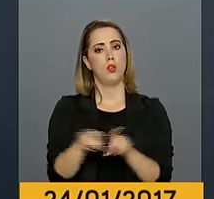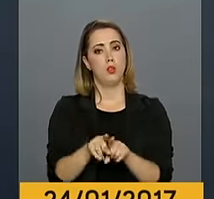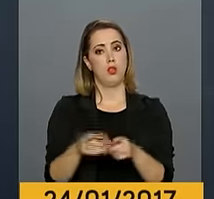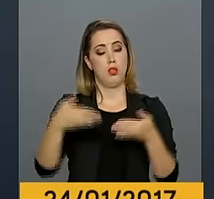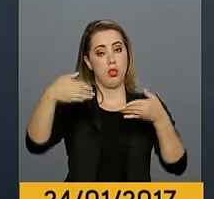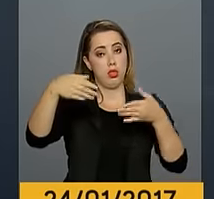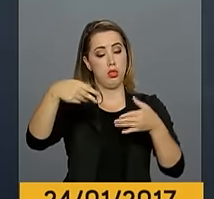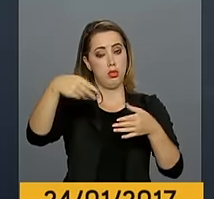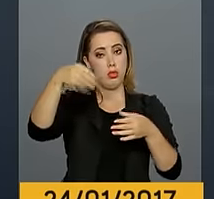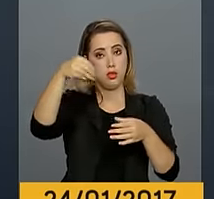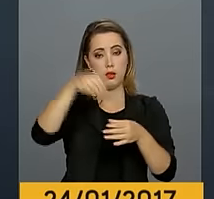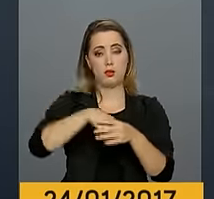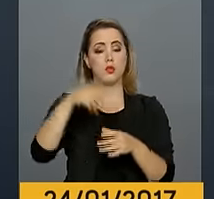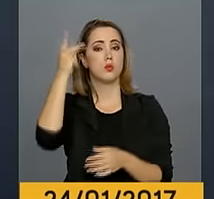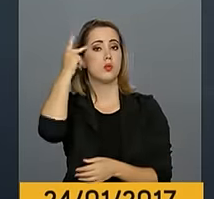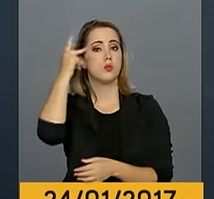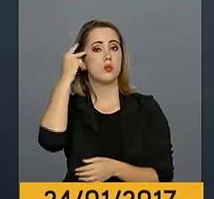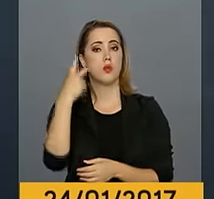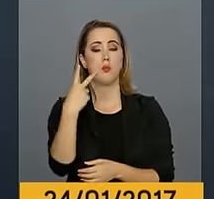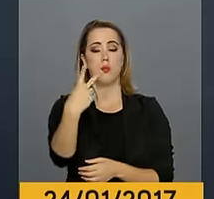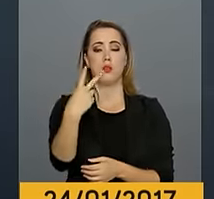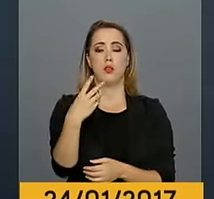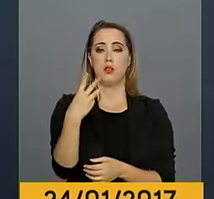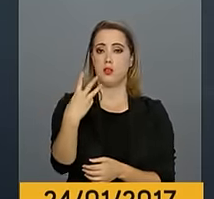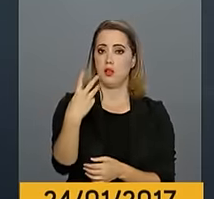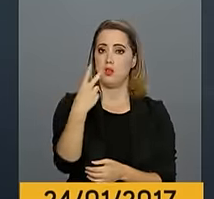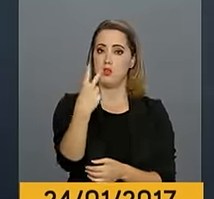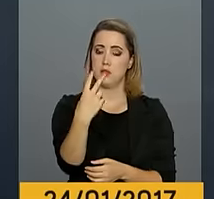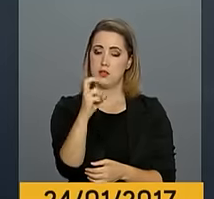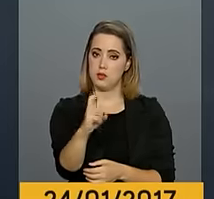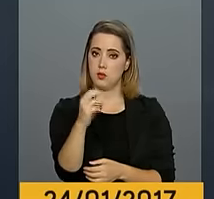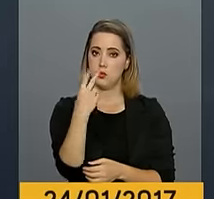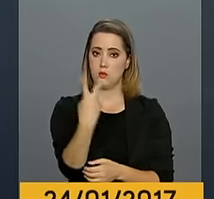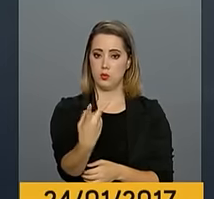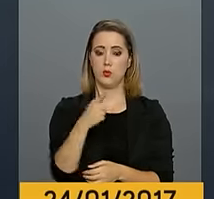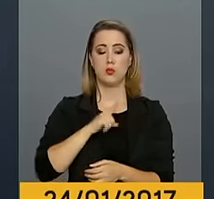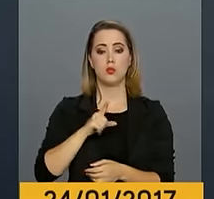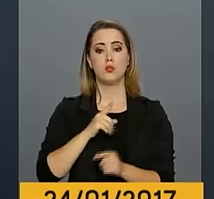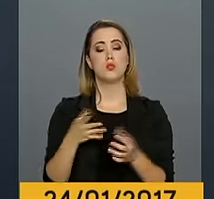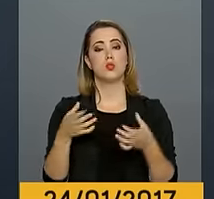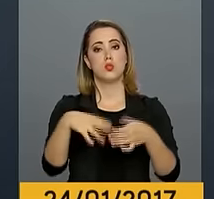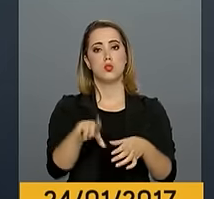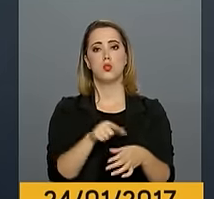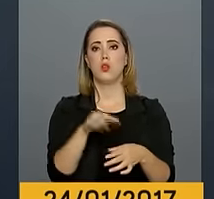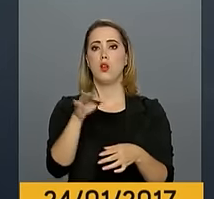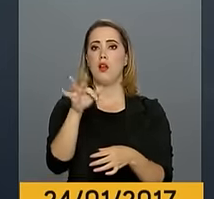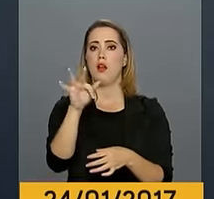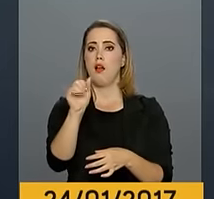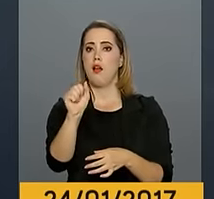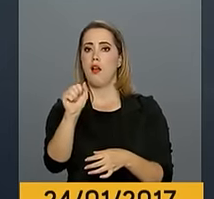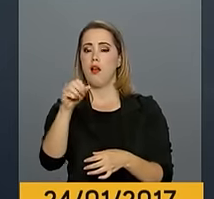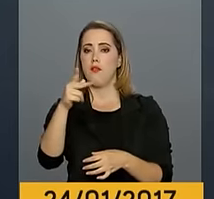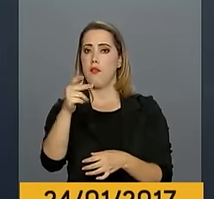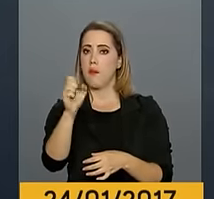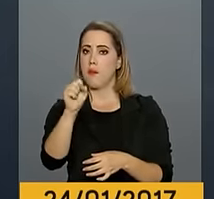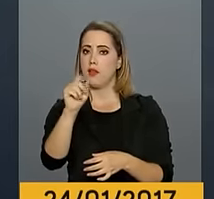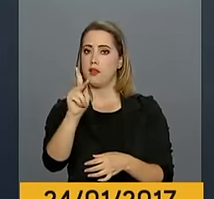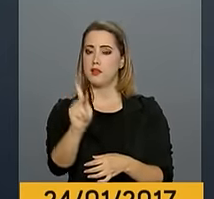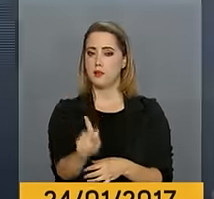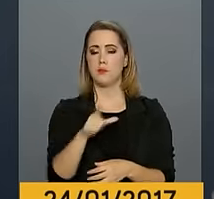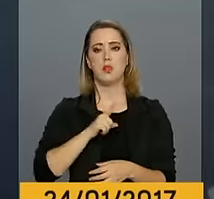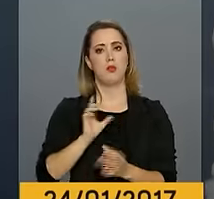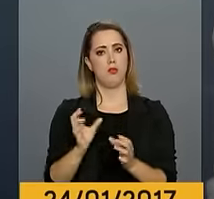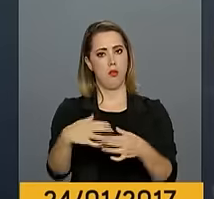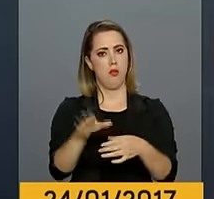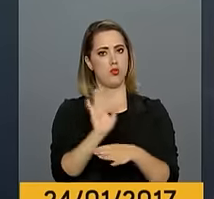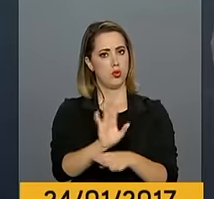Paulista, Avenida Paulista 352, e no 14º andar estava a FAPESP, a Fundação de Amparo à Pesquisa, onde estavam grandes amigos